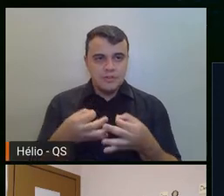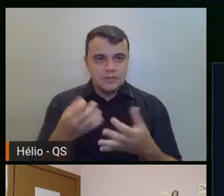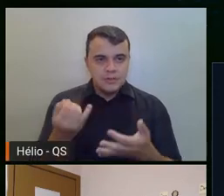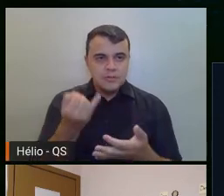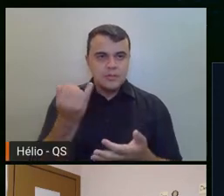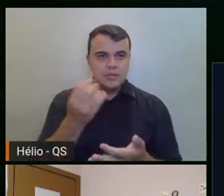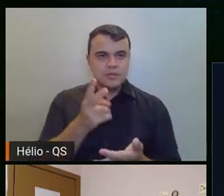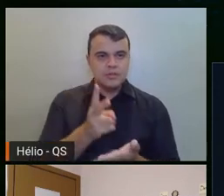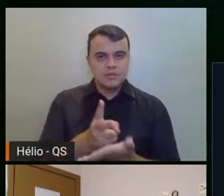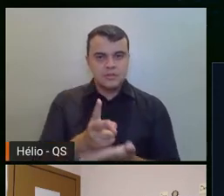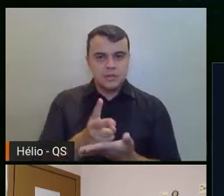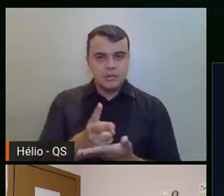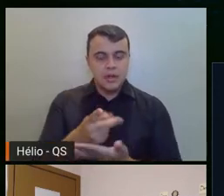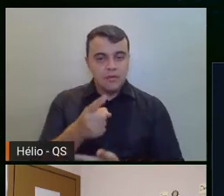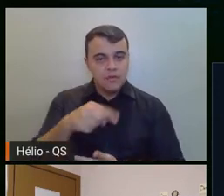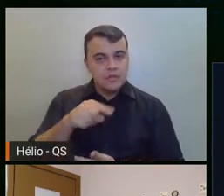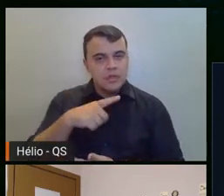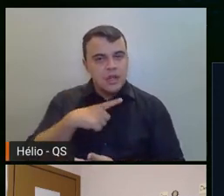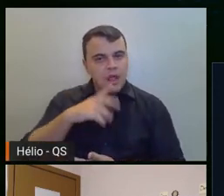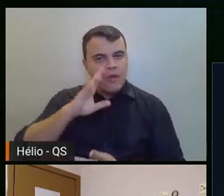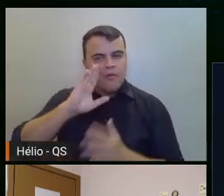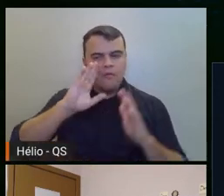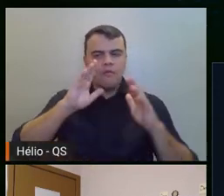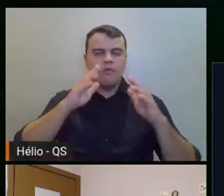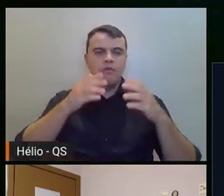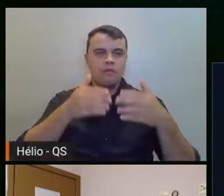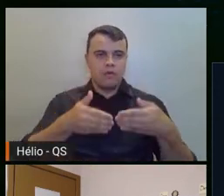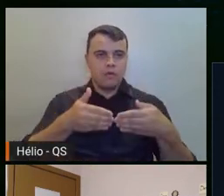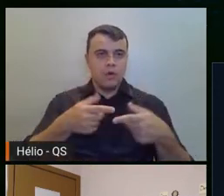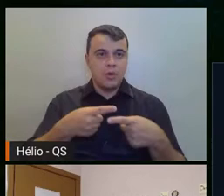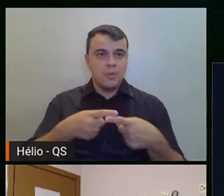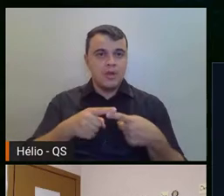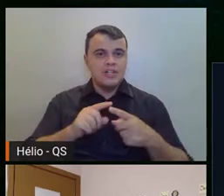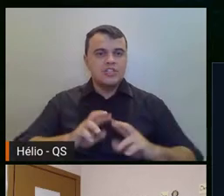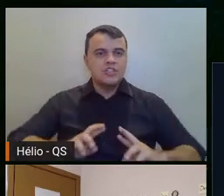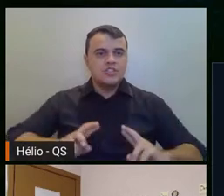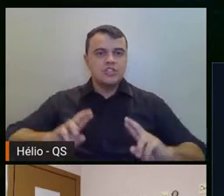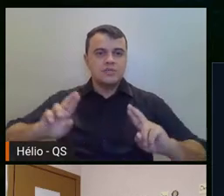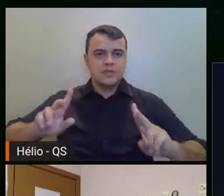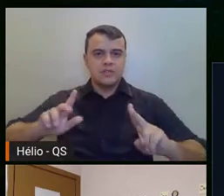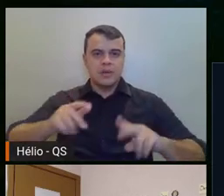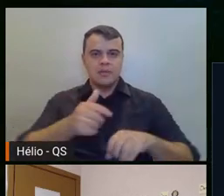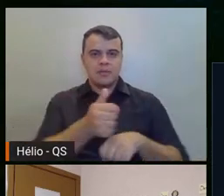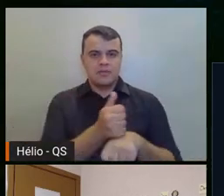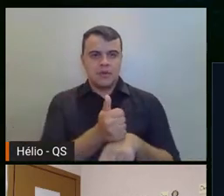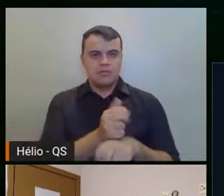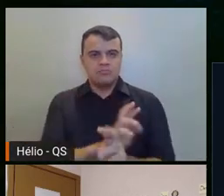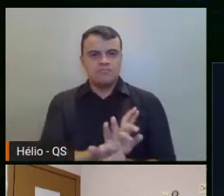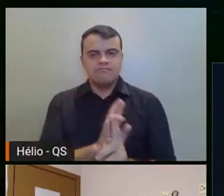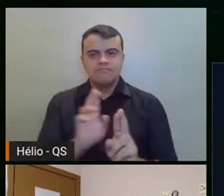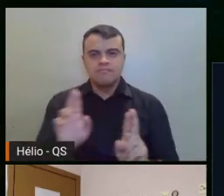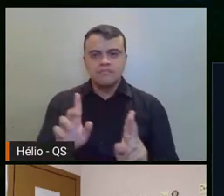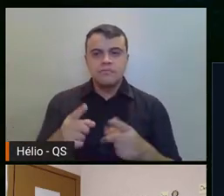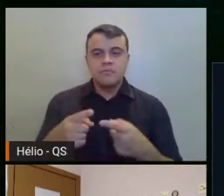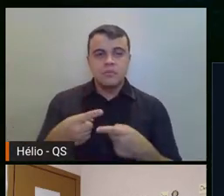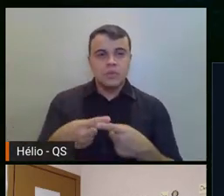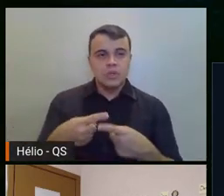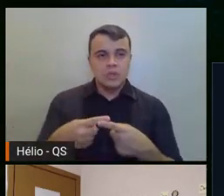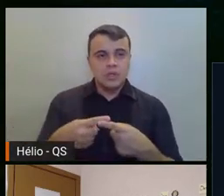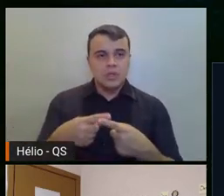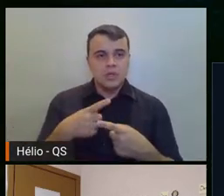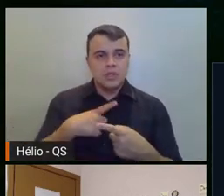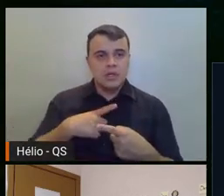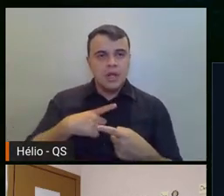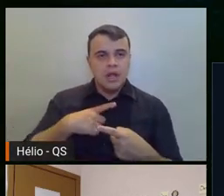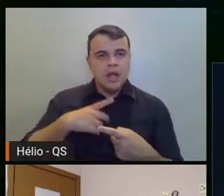importante Galera no final das contas é vocês terem foco né porque o que diferencia um profissional do outro é em termos de